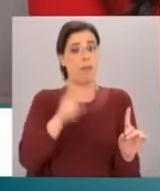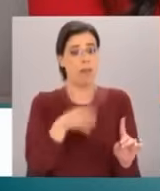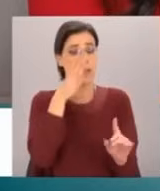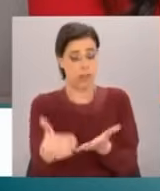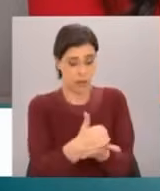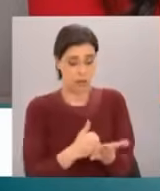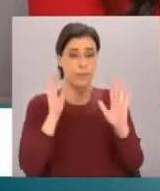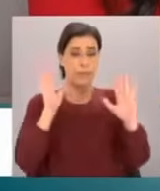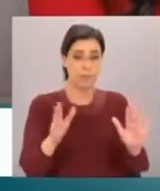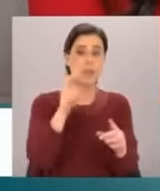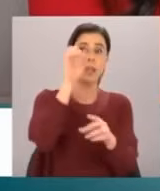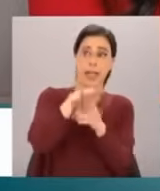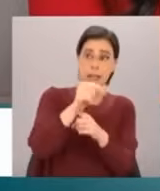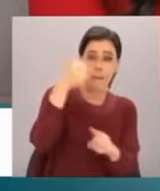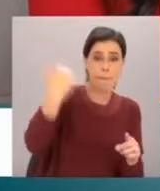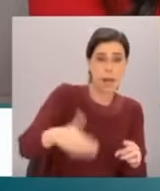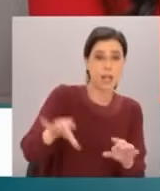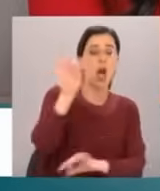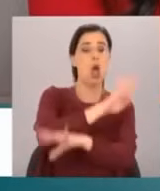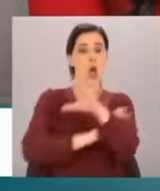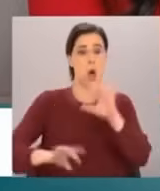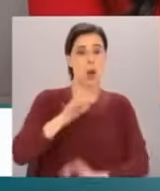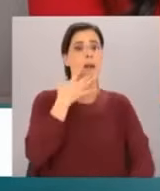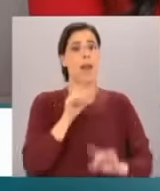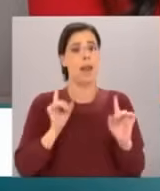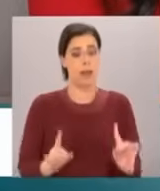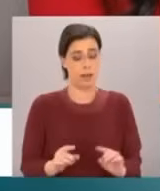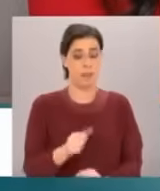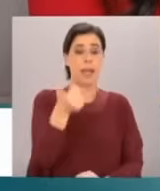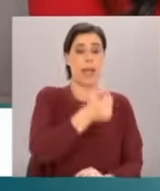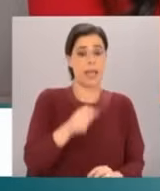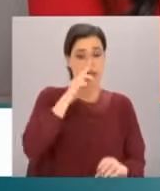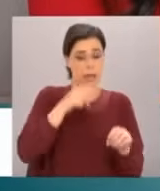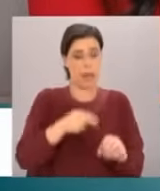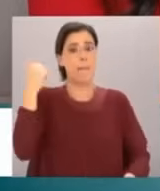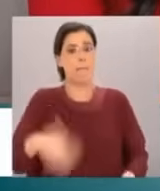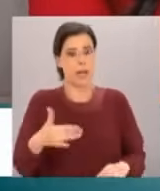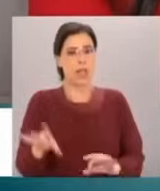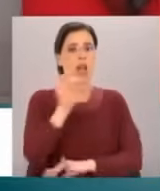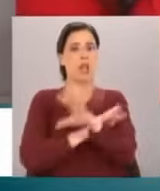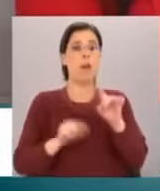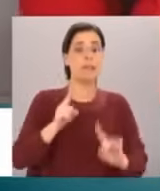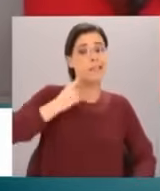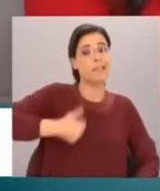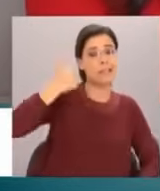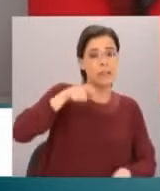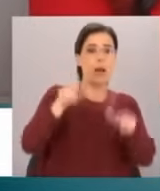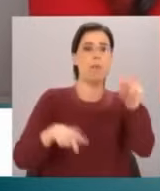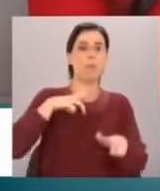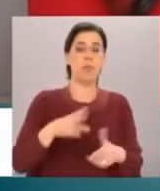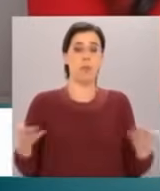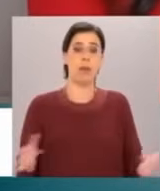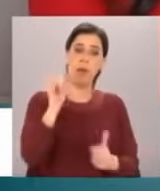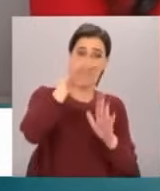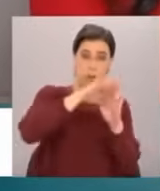volto e lá os dados nós tivemos eletricidade mais caro da Europa neste Natal temos a quinta gasolina mais cara da Europa é isso que interessa aos Portugueses e